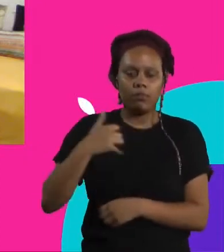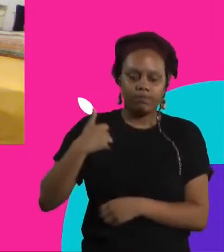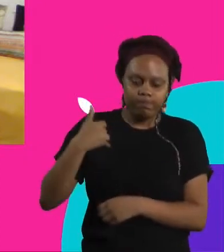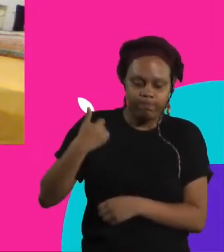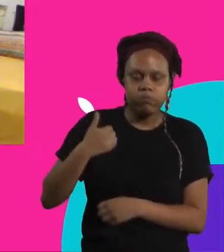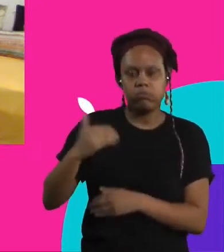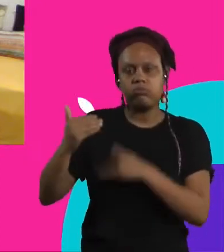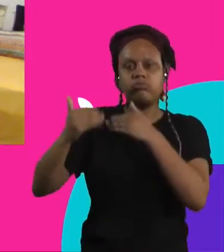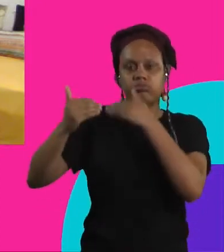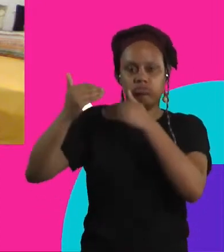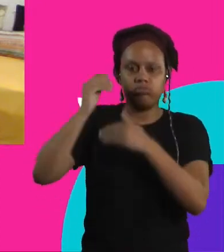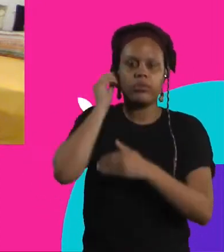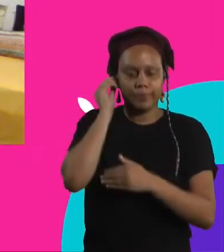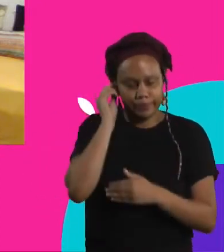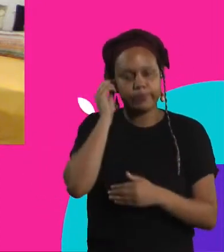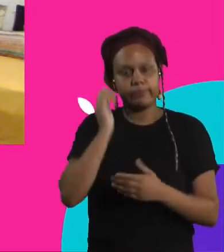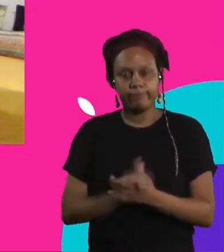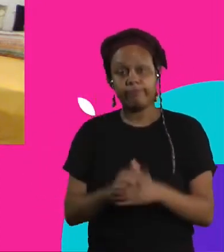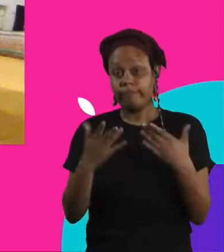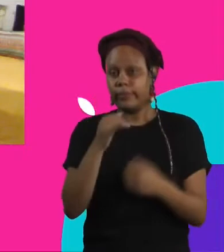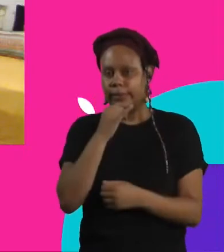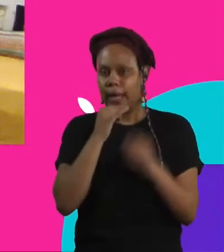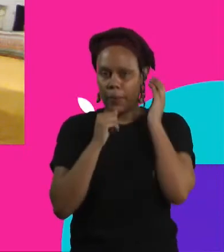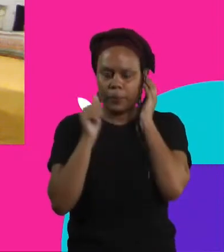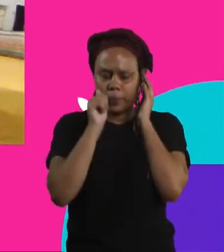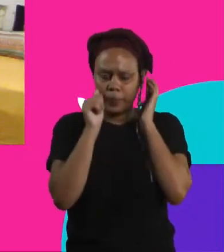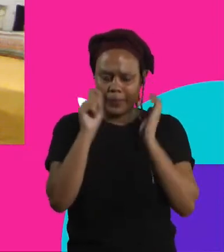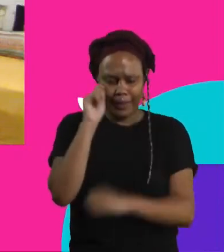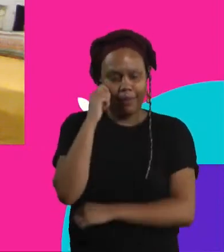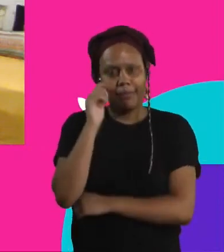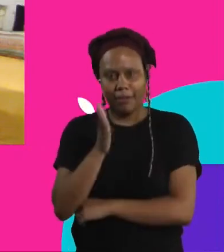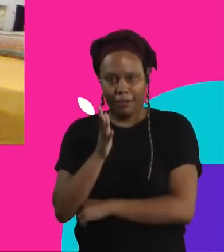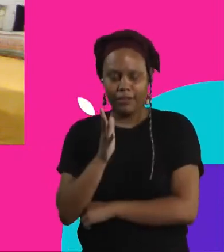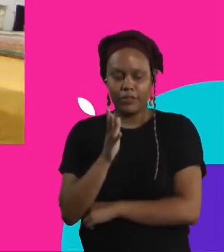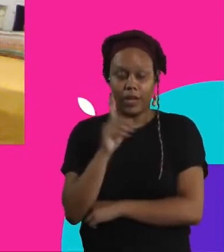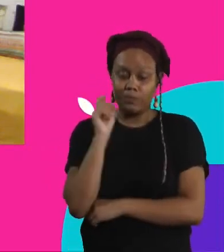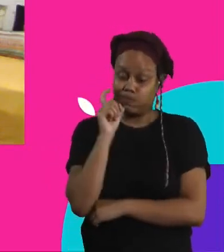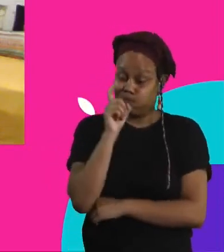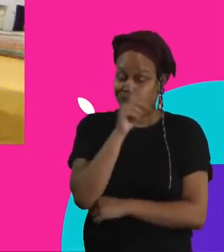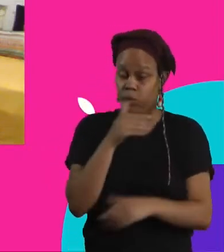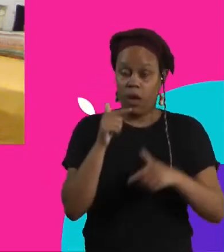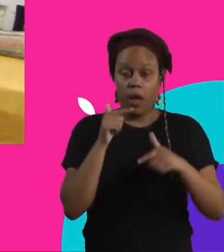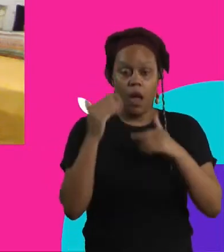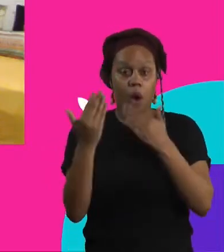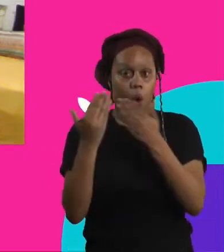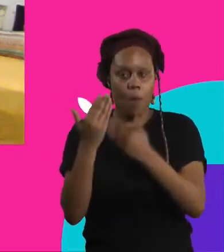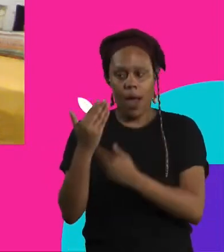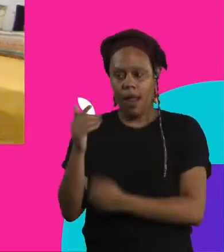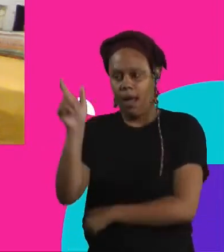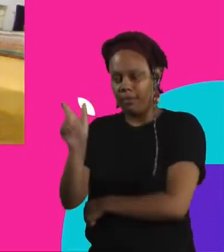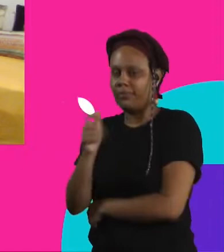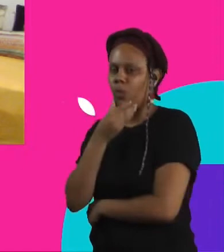sofre preconceito, como uma mulher negra, por exemplo, que já tem muito mais dificuldade do que um homem branco no mercado de trabalho, se ela tiver mais